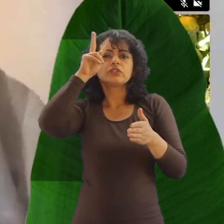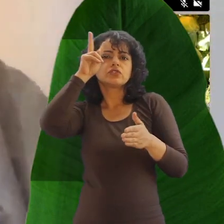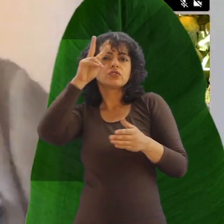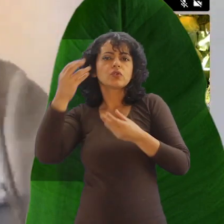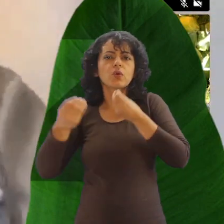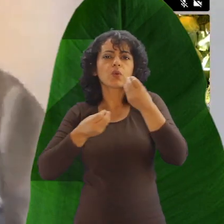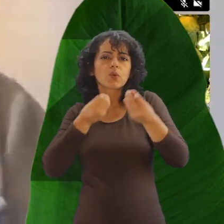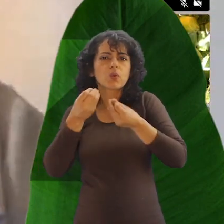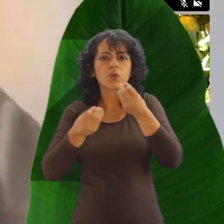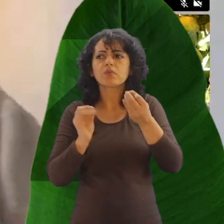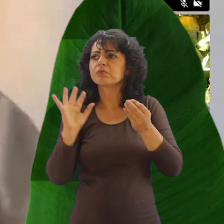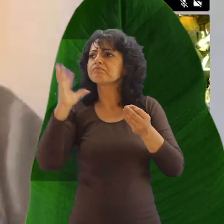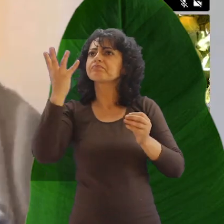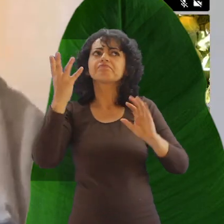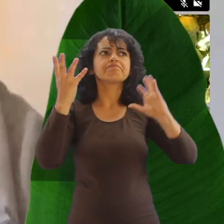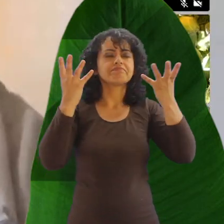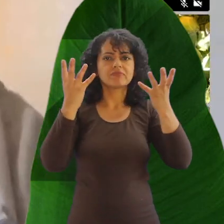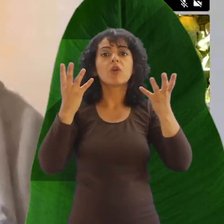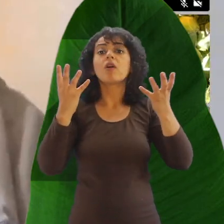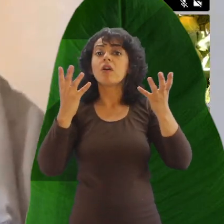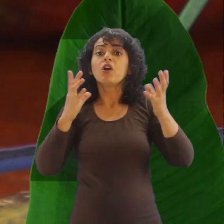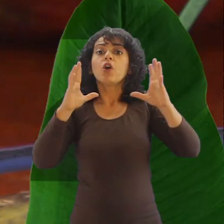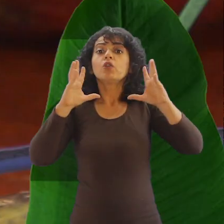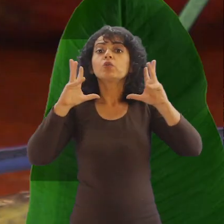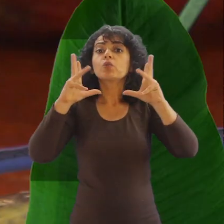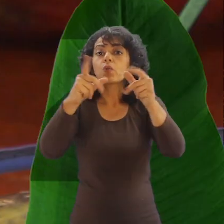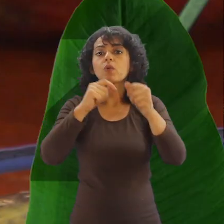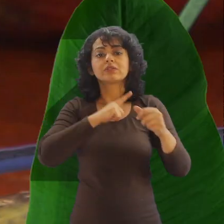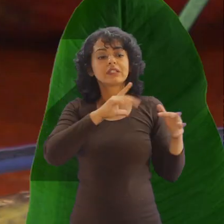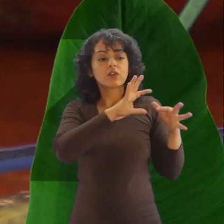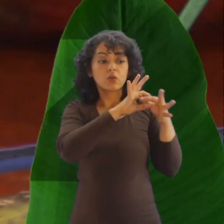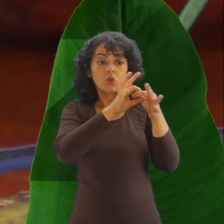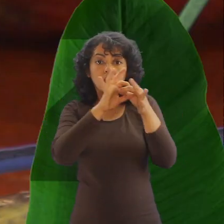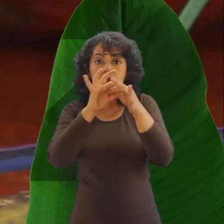em meios ambientes específicos, né?